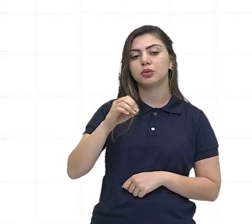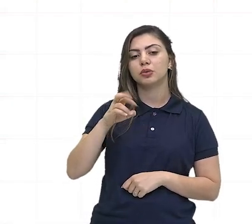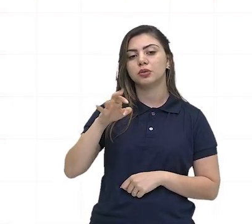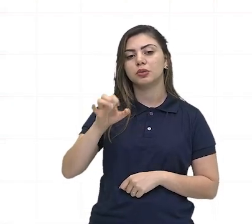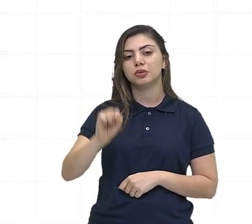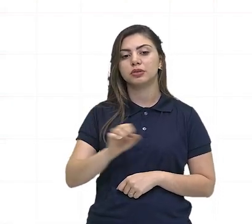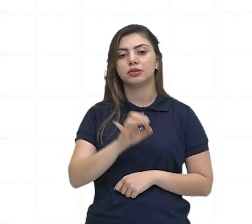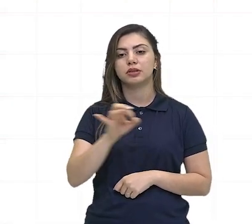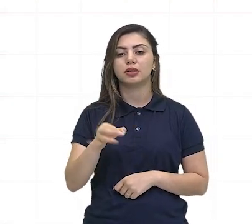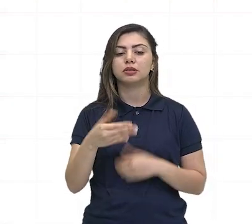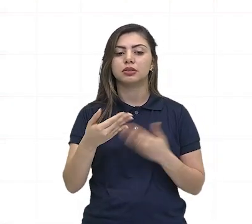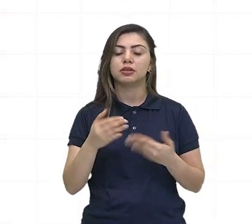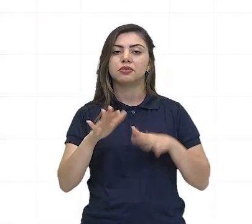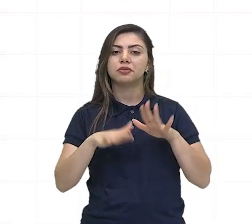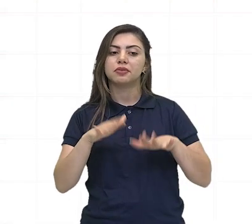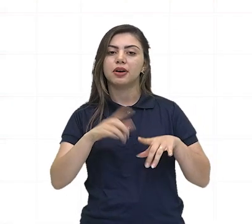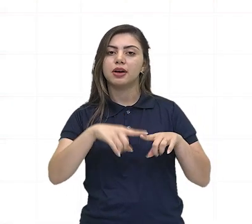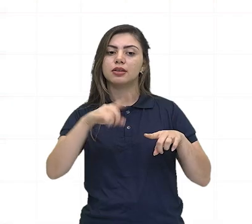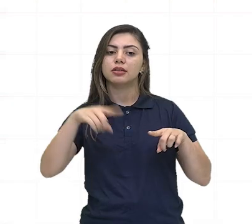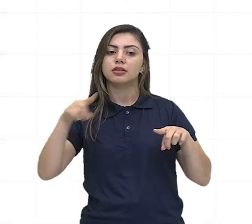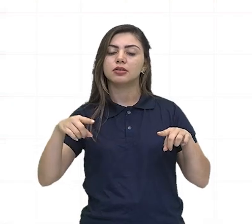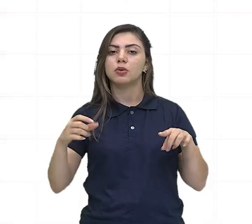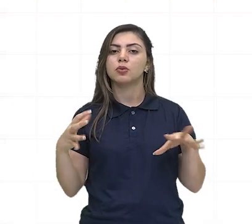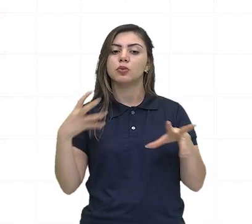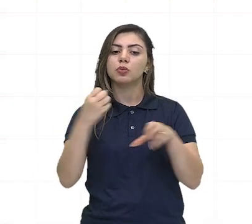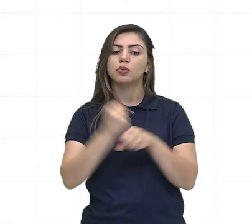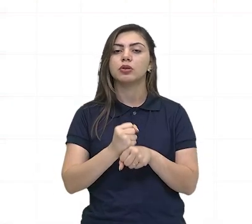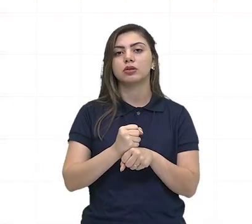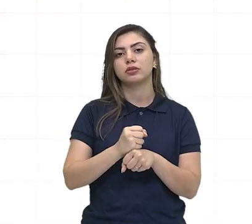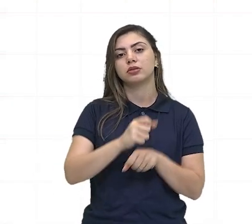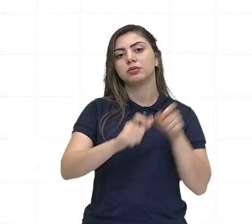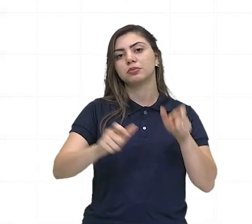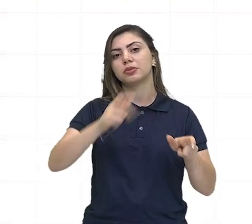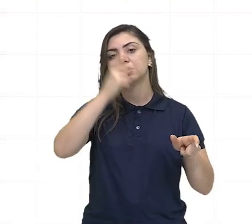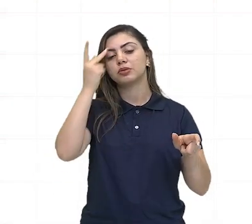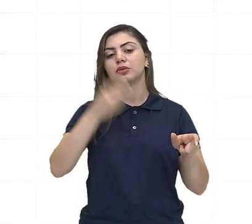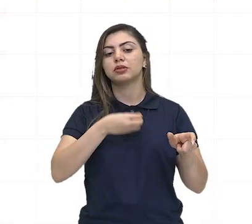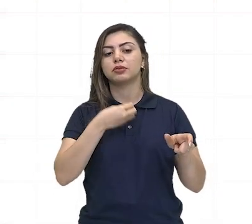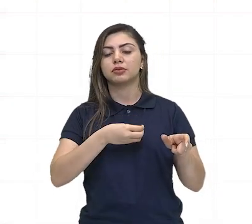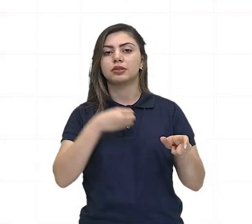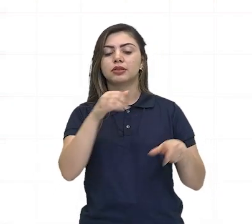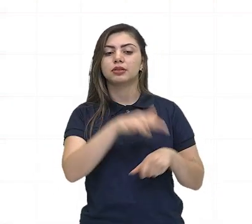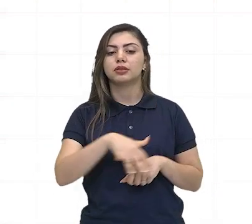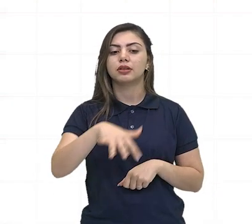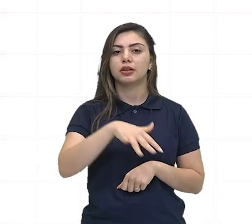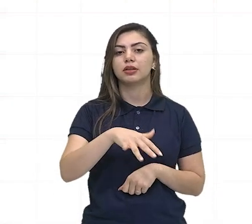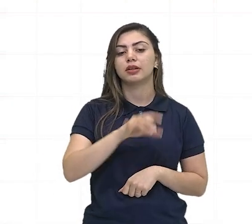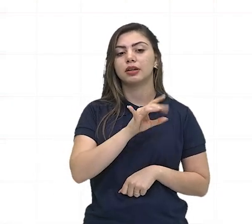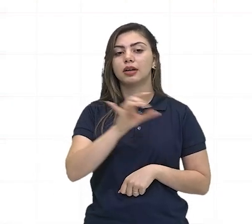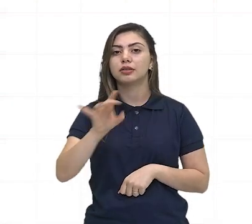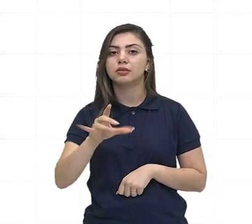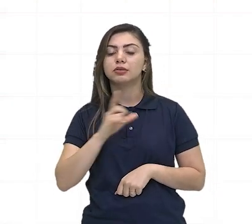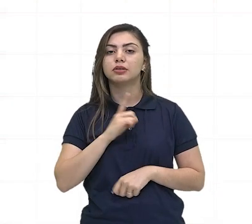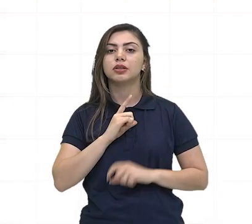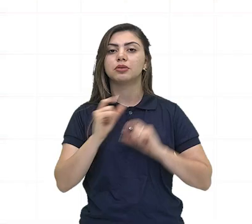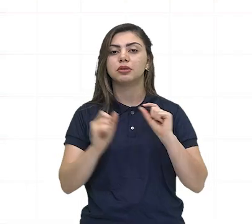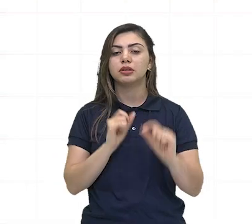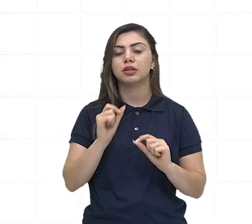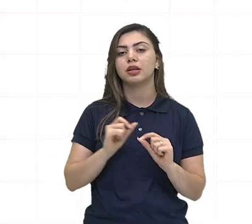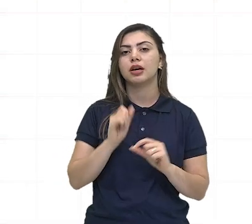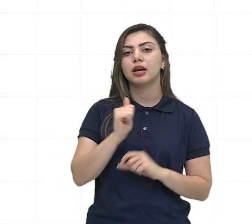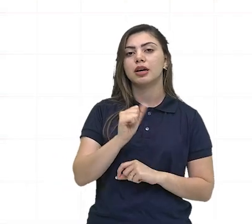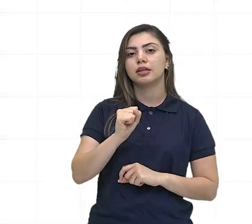de habitantes. Cada unidade federativa possui uma assembleia legislativa. Os estados eles